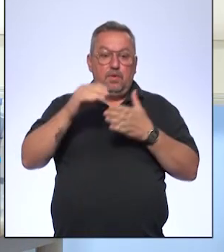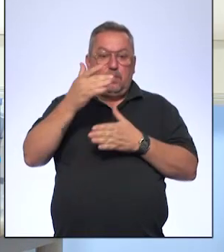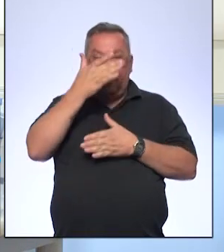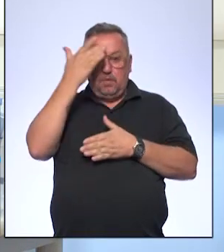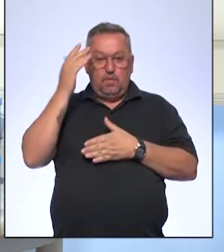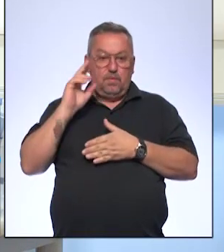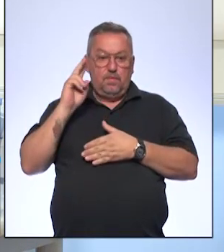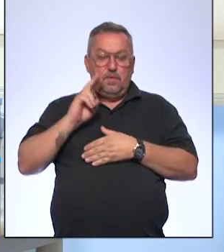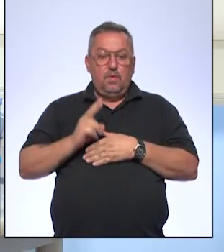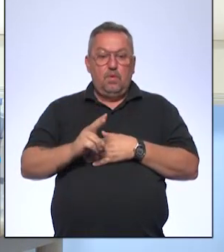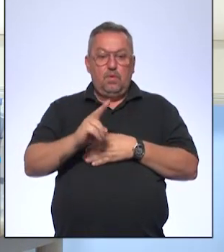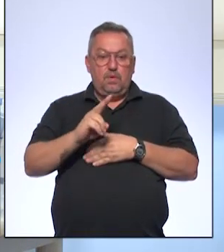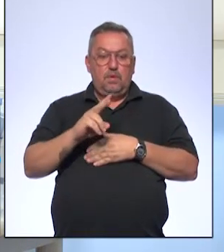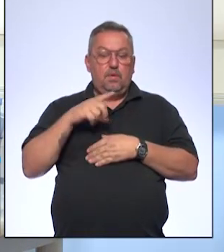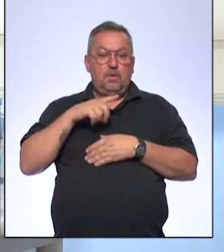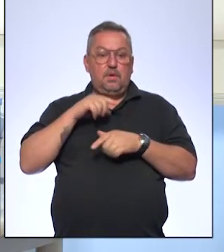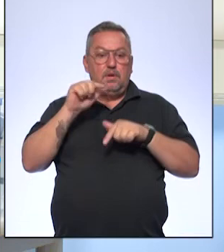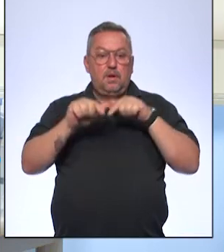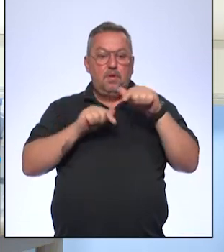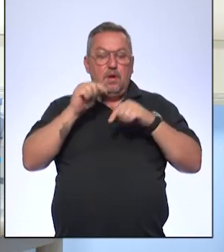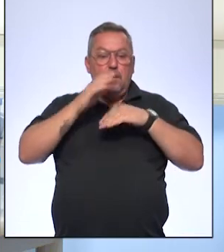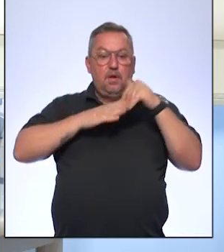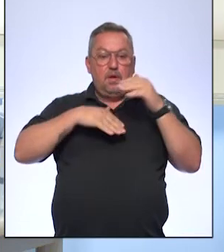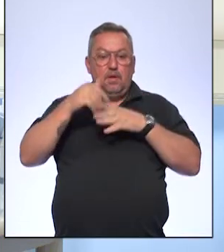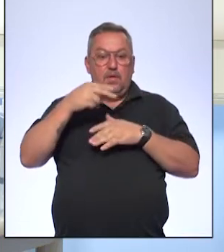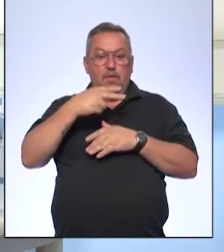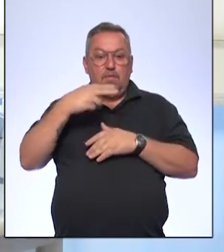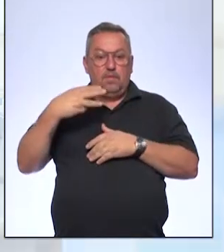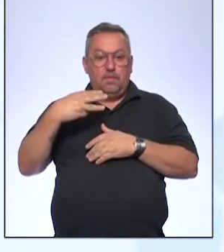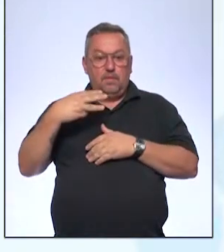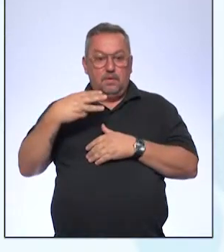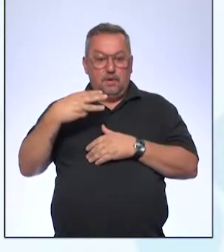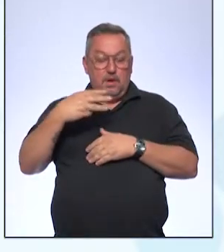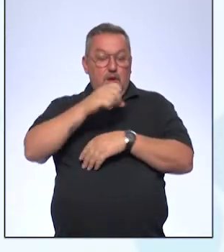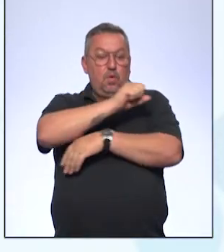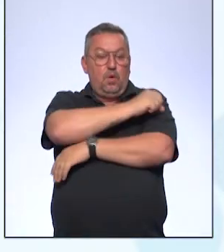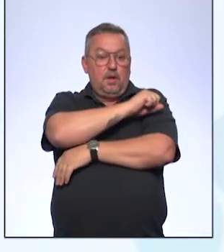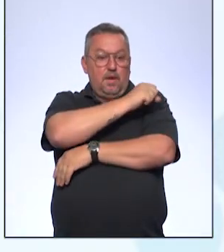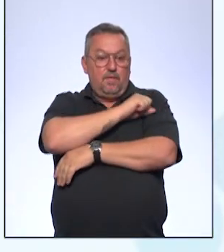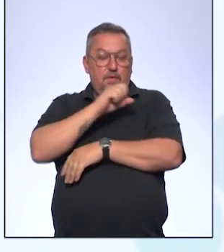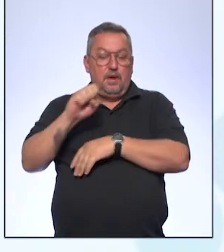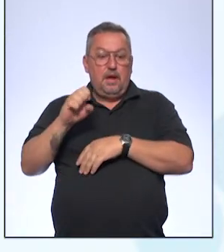No caso, continuando, nós estamos trabalhando a habilidade 23 do oitavo ano, né?